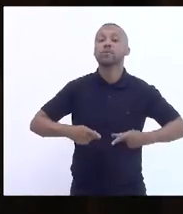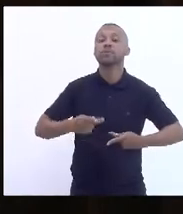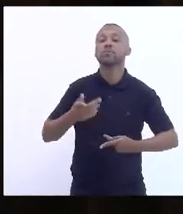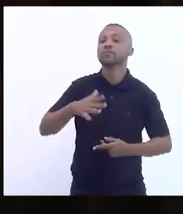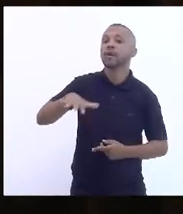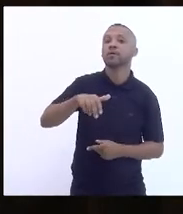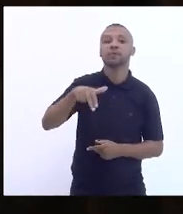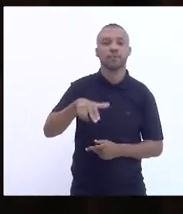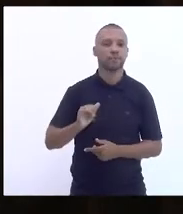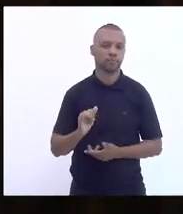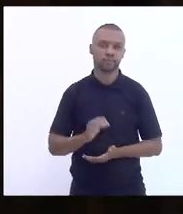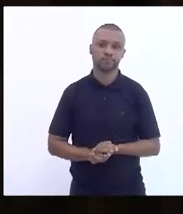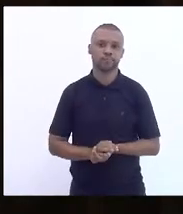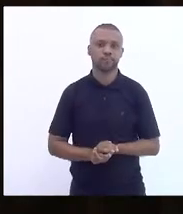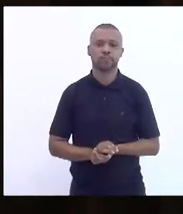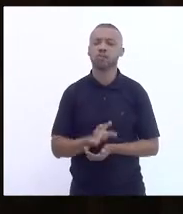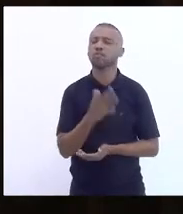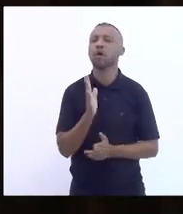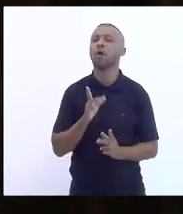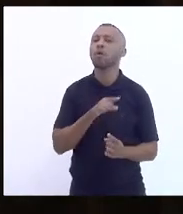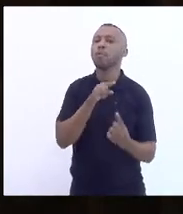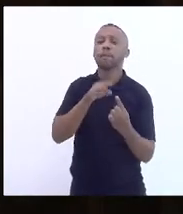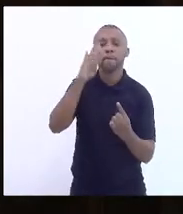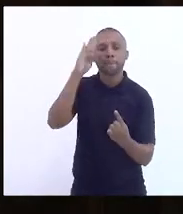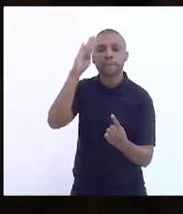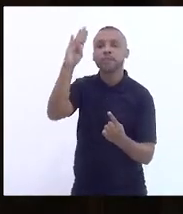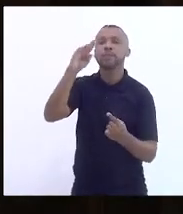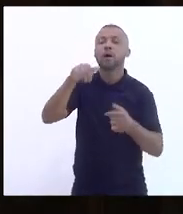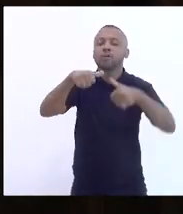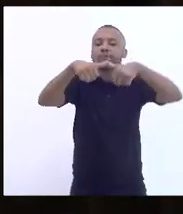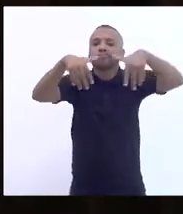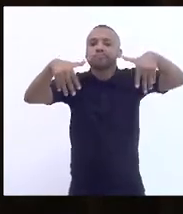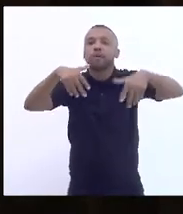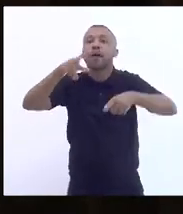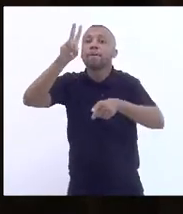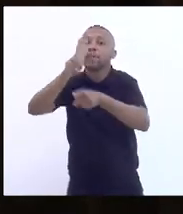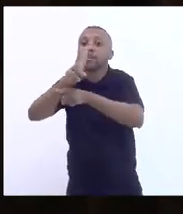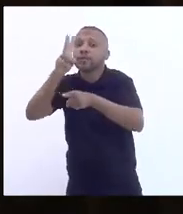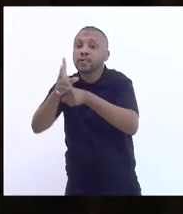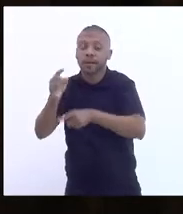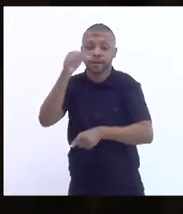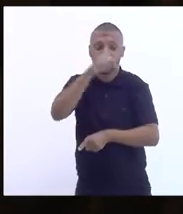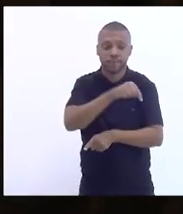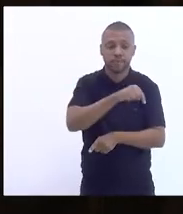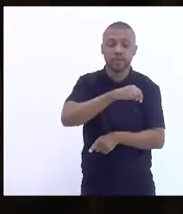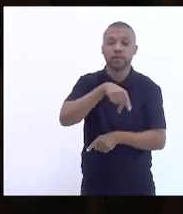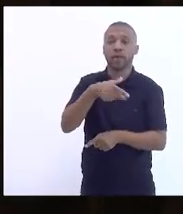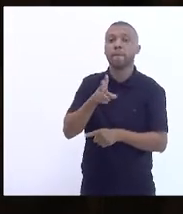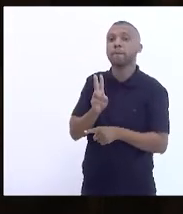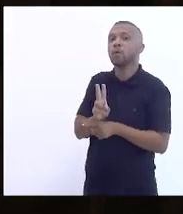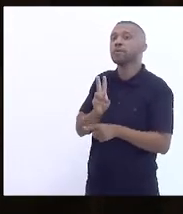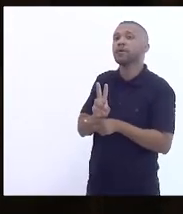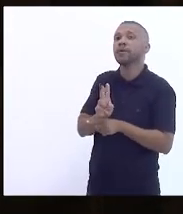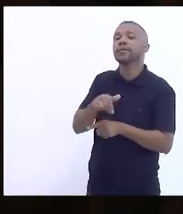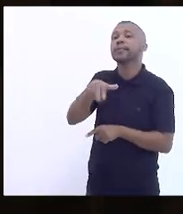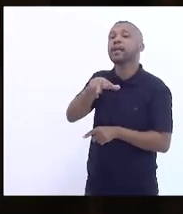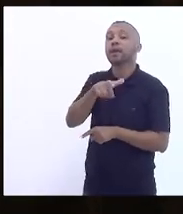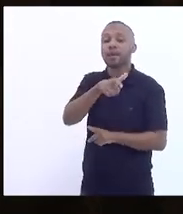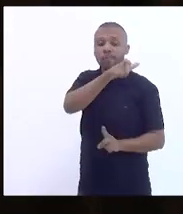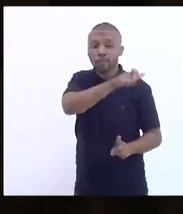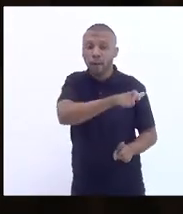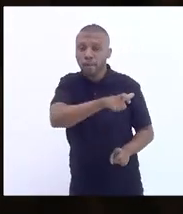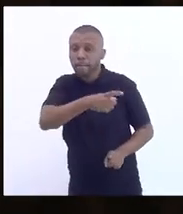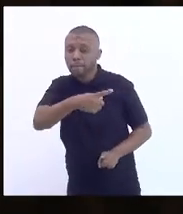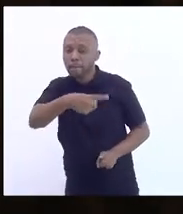né qual escova desse programa é proteger a quem protege Quem olha por esses Defensores de